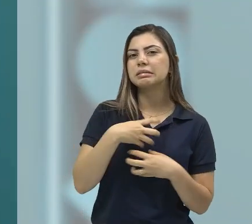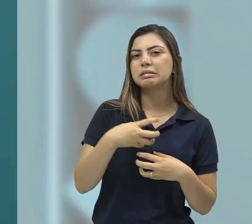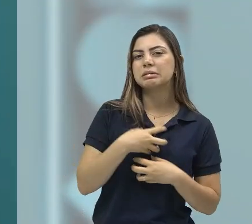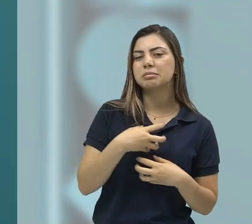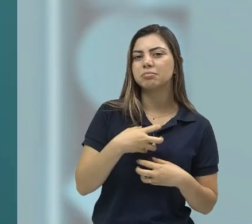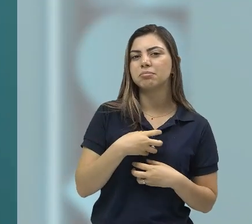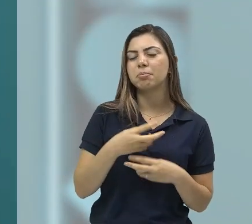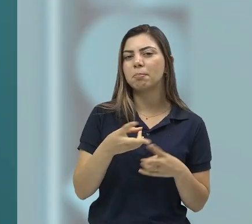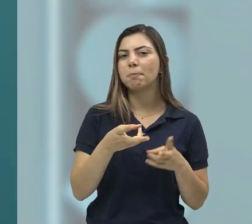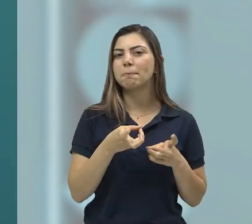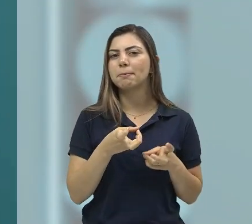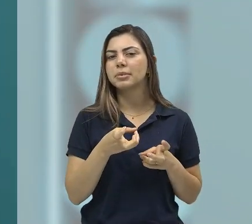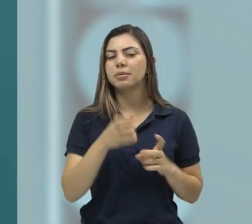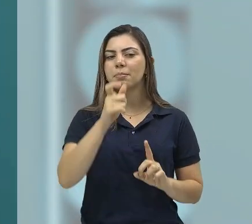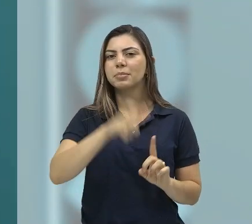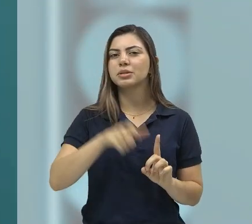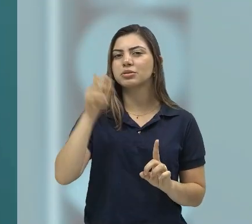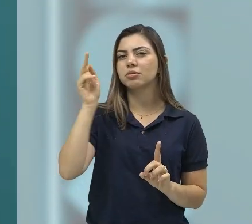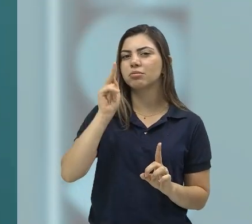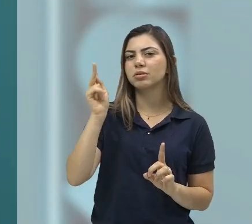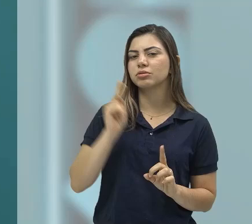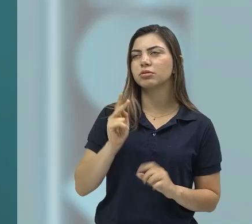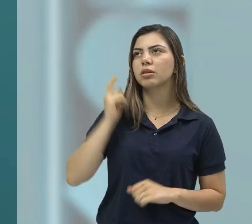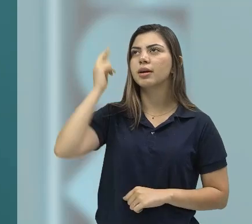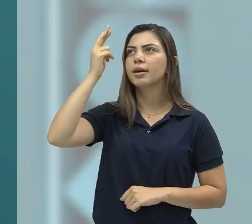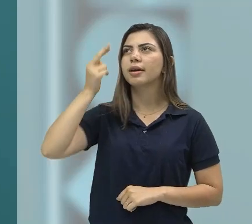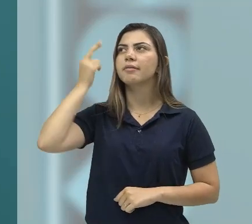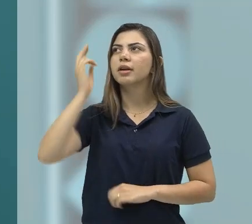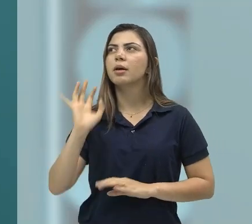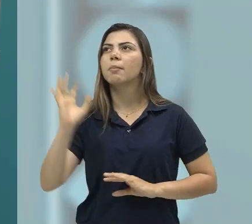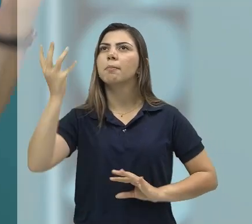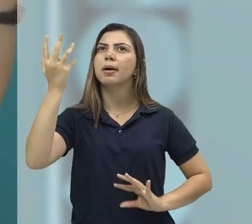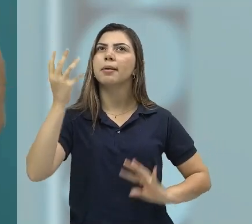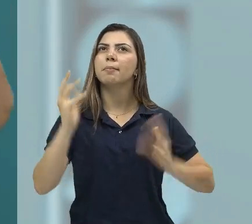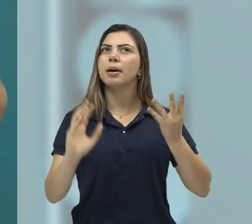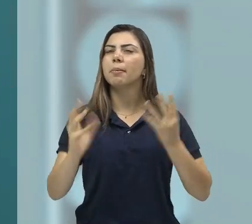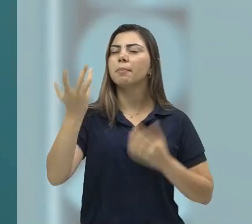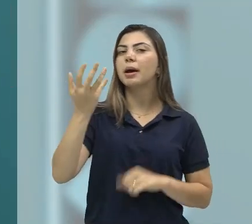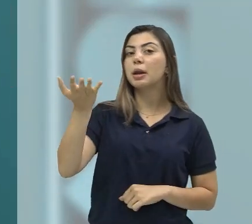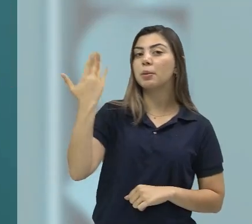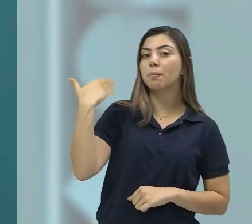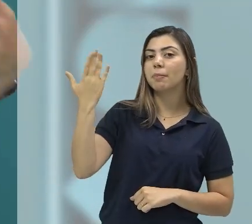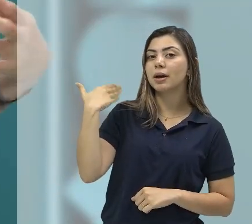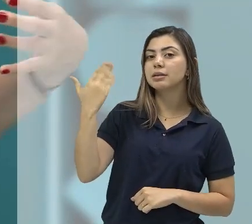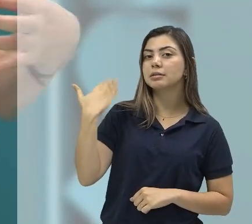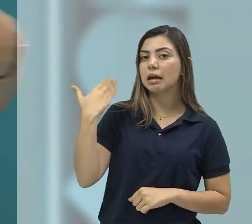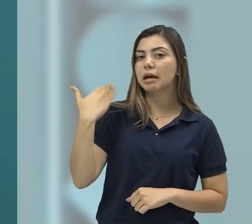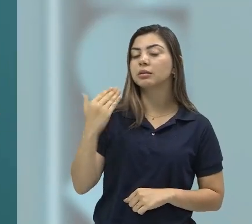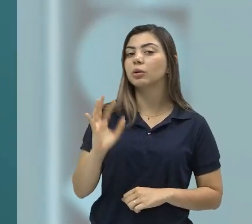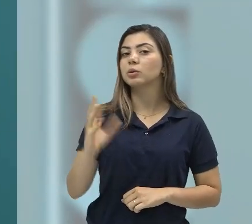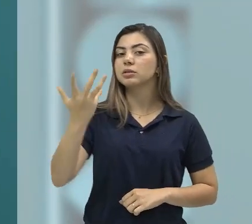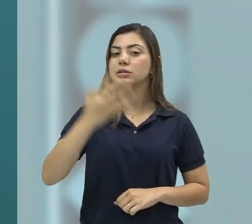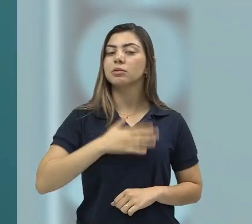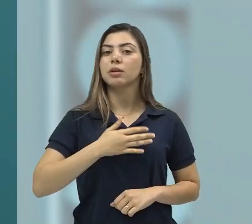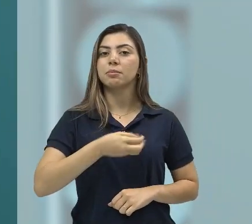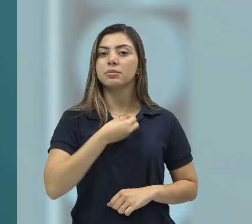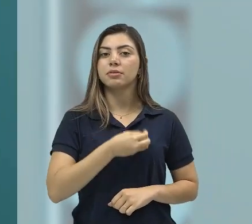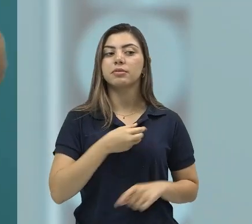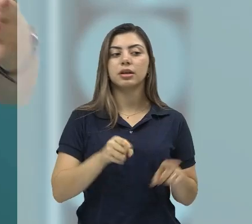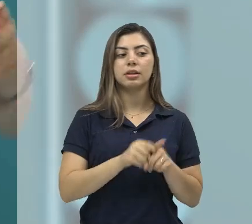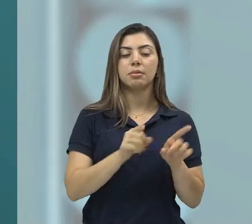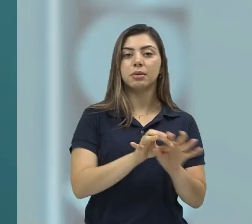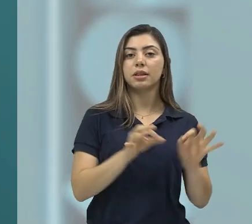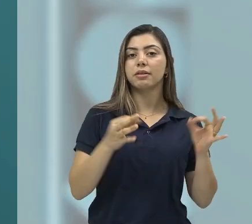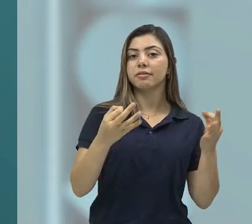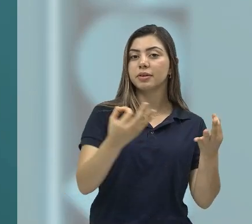o personagem reflete situações que ele vivenciou tanto consigo mesmo, quanto no seu seio